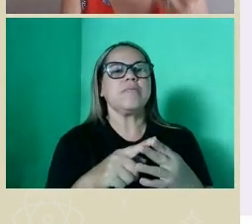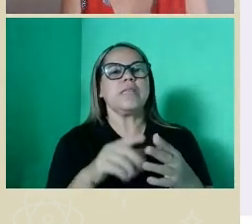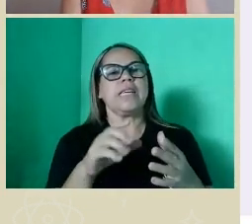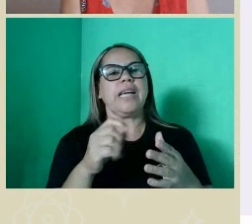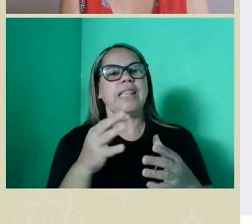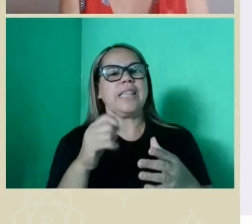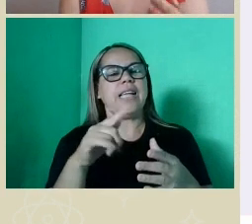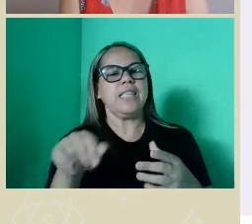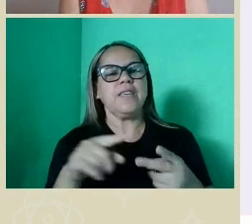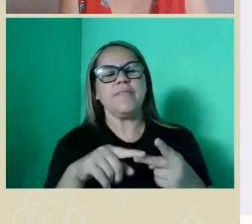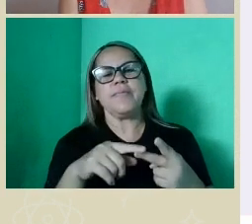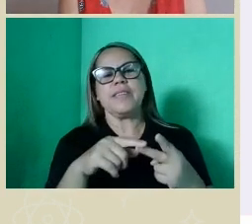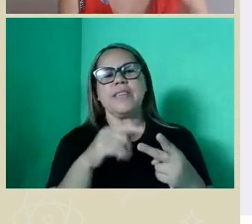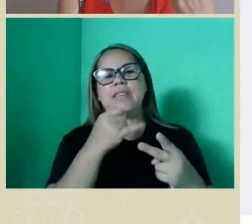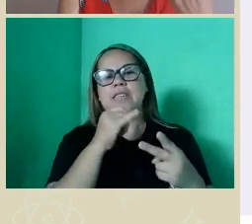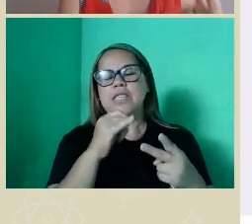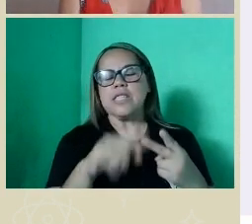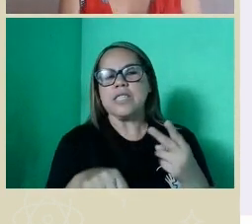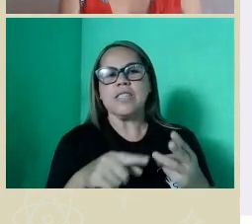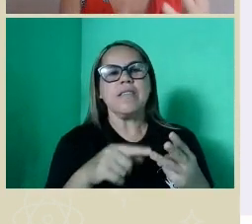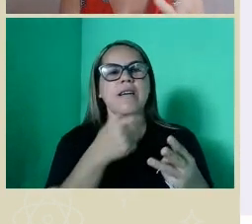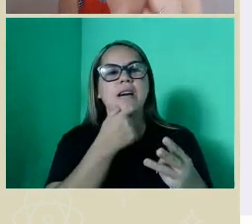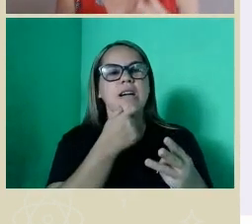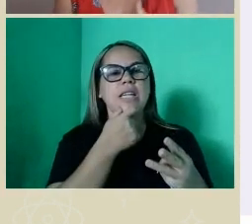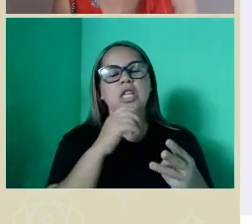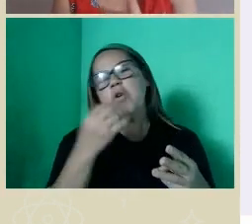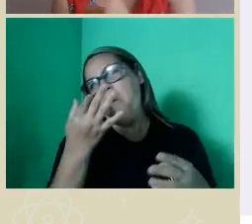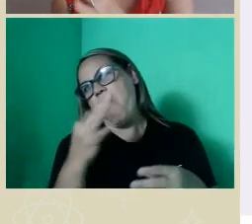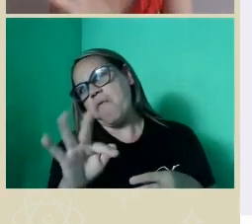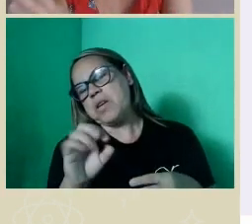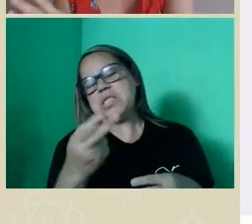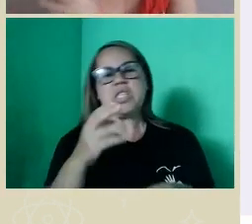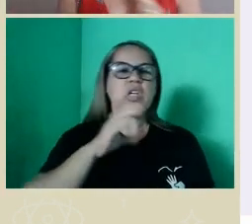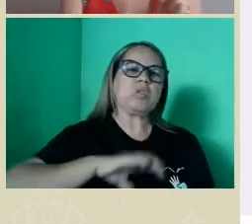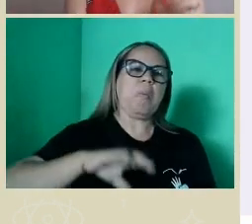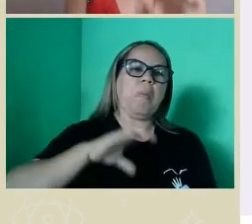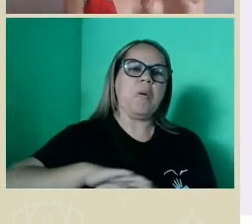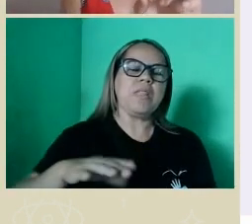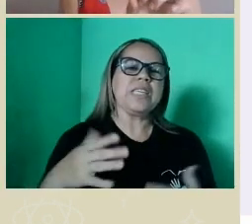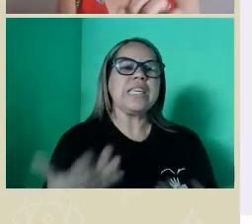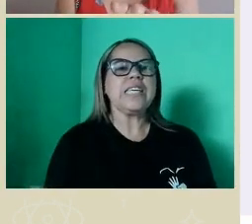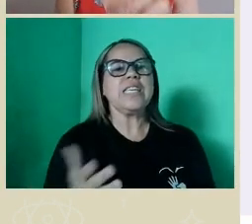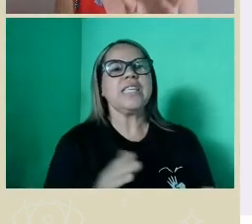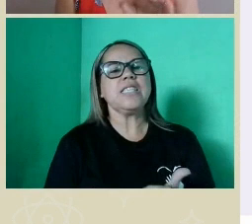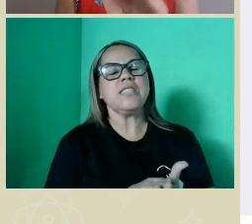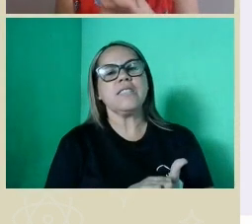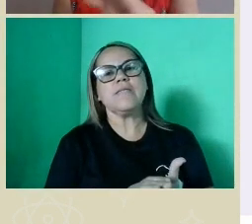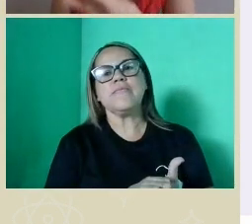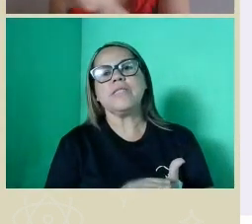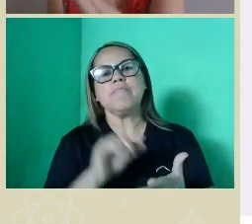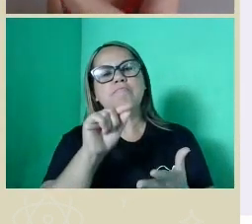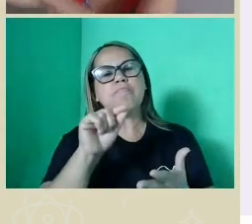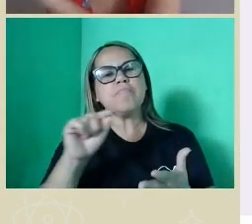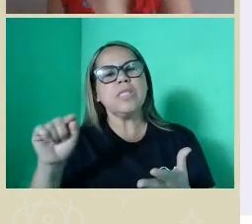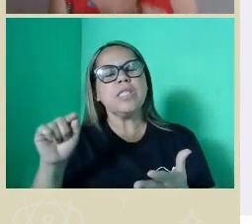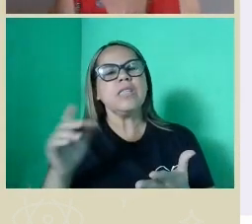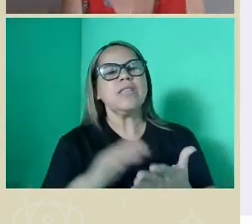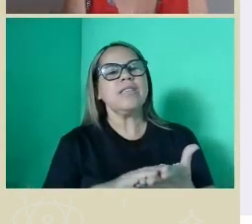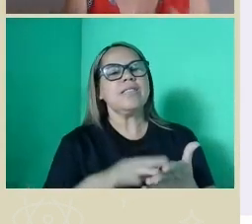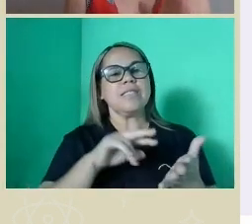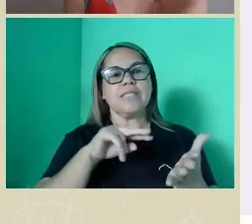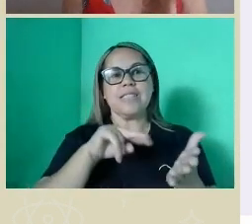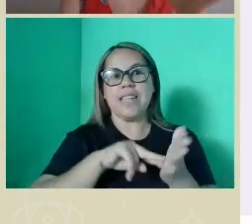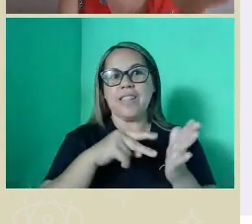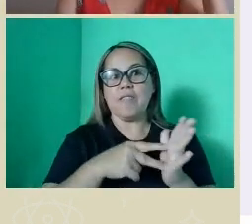casteliano e inglês ou francês português esses pontinhos quer dizer outras